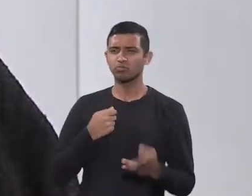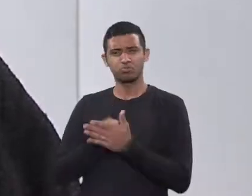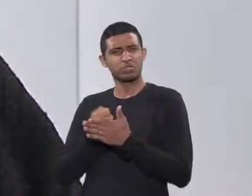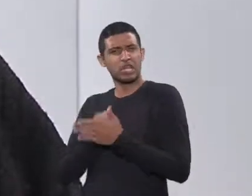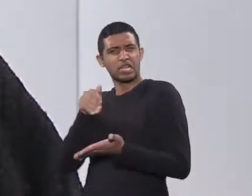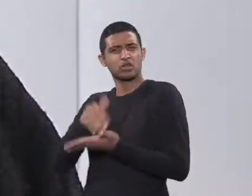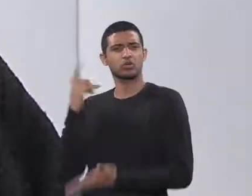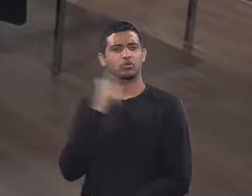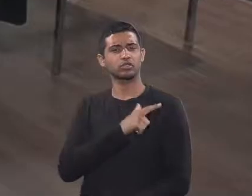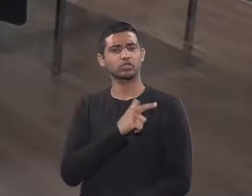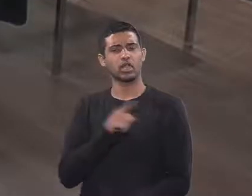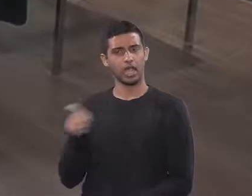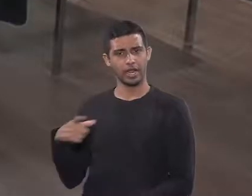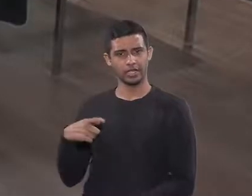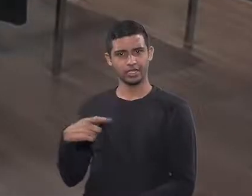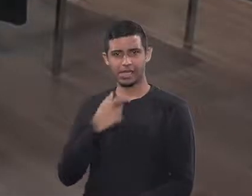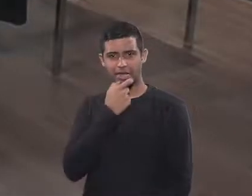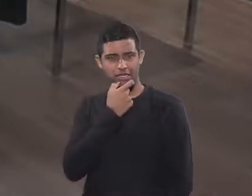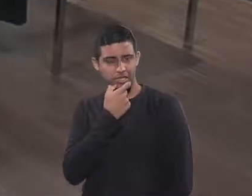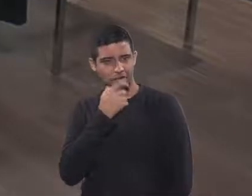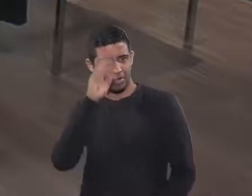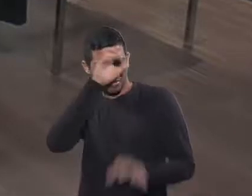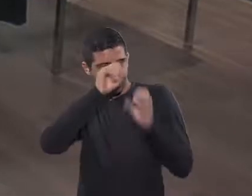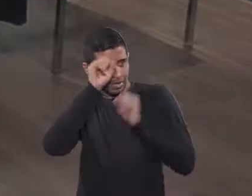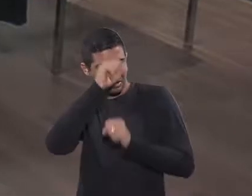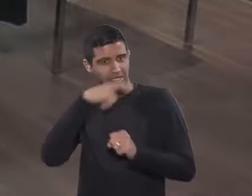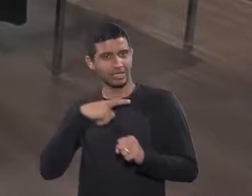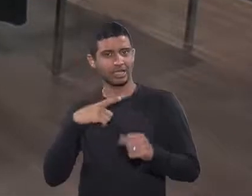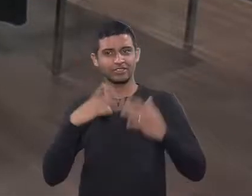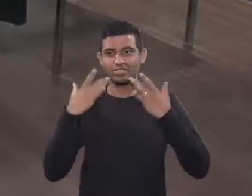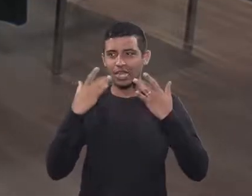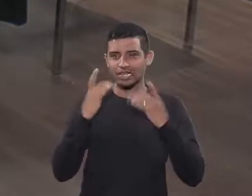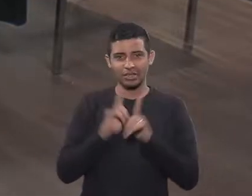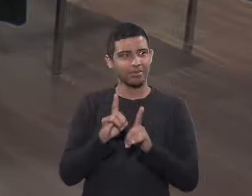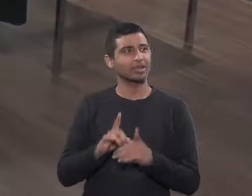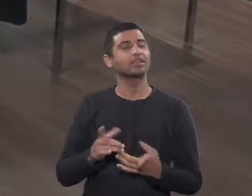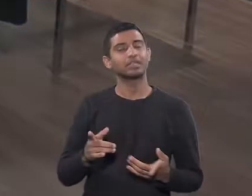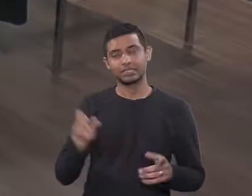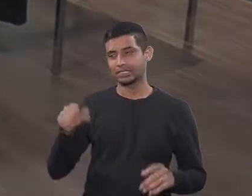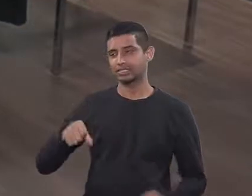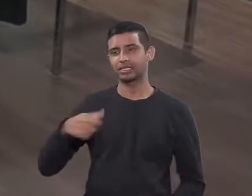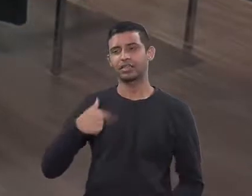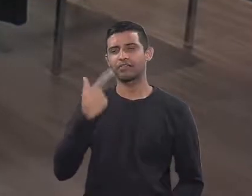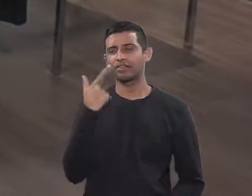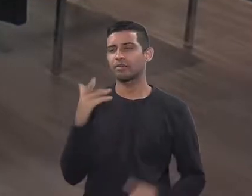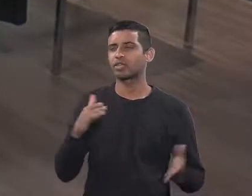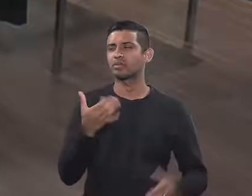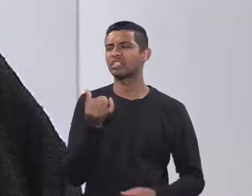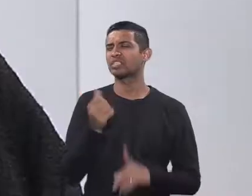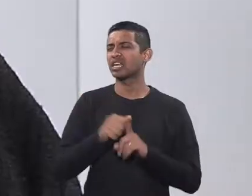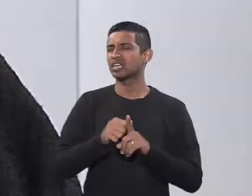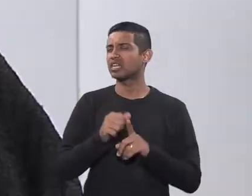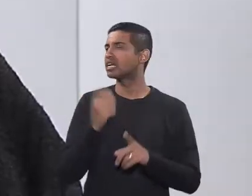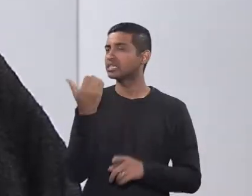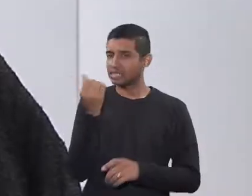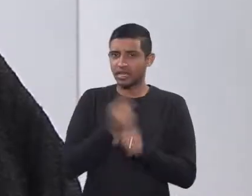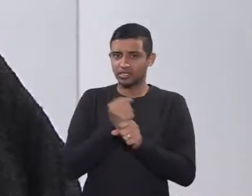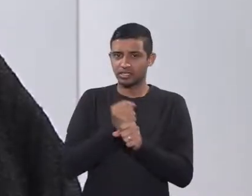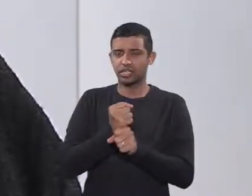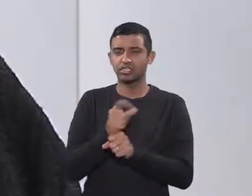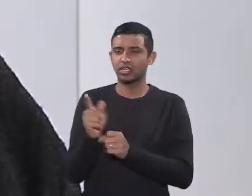insistia. E ele faz inglês também, Ele faz. teatro. Ultimamente, há cerca de 6 anos. Ele até